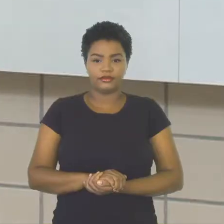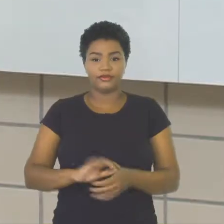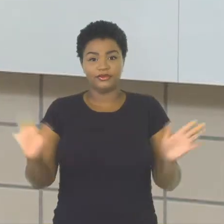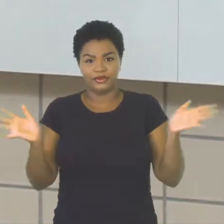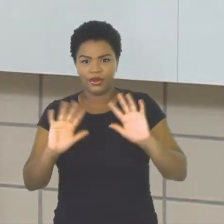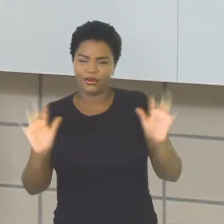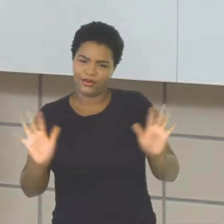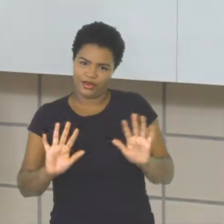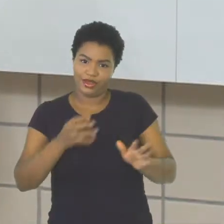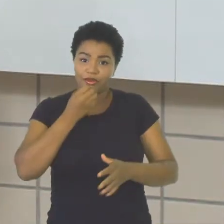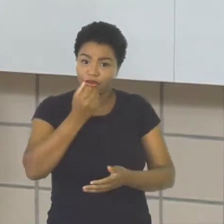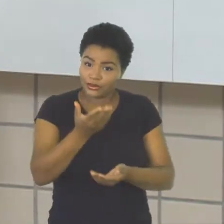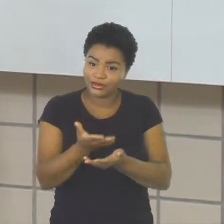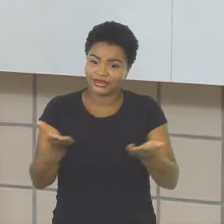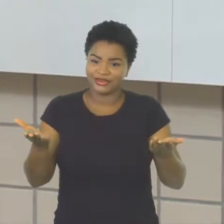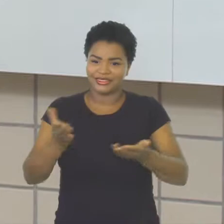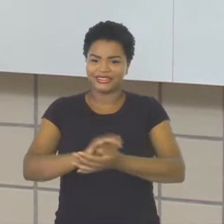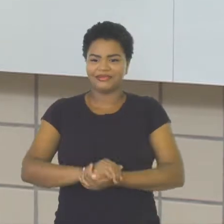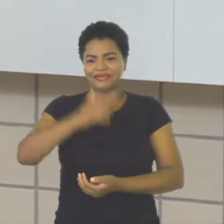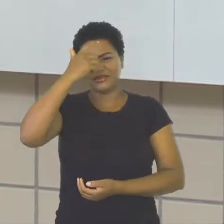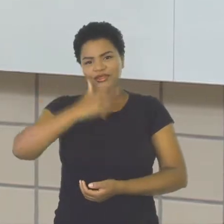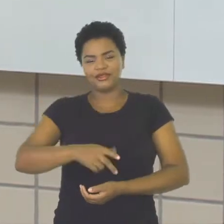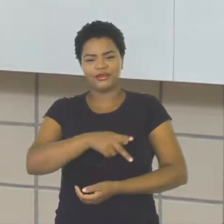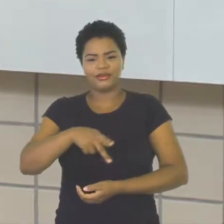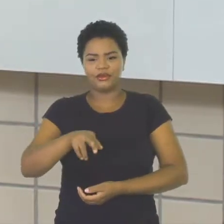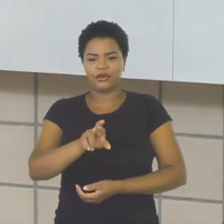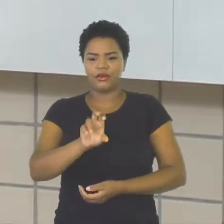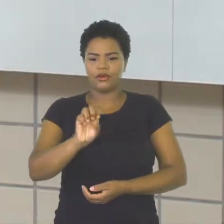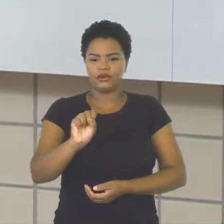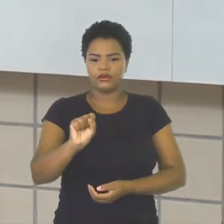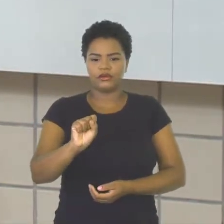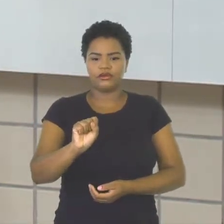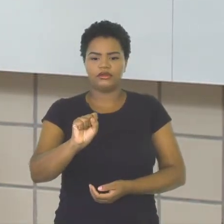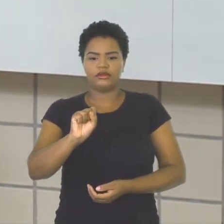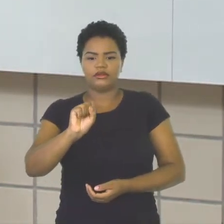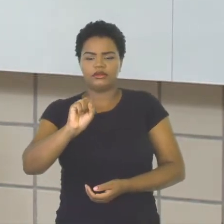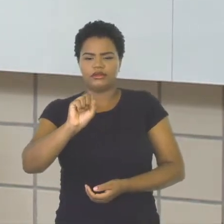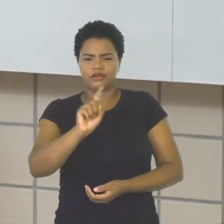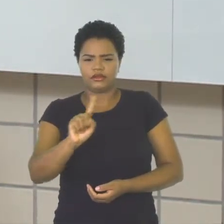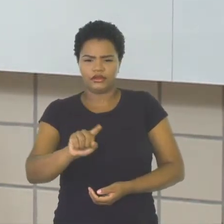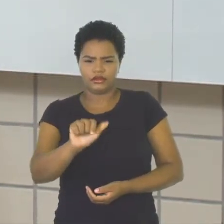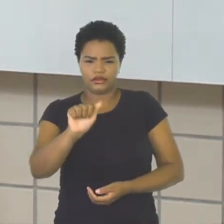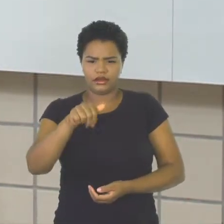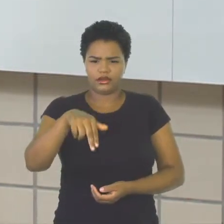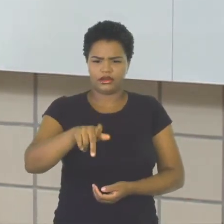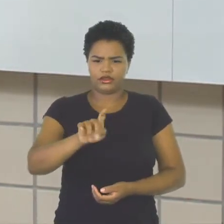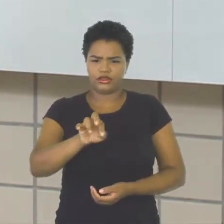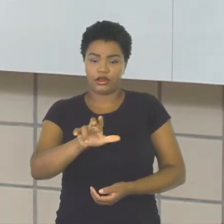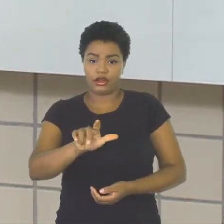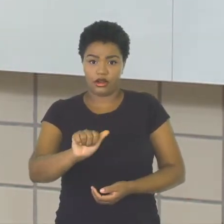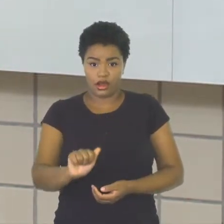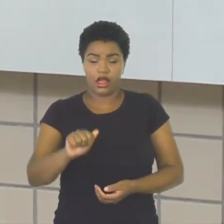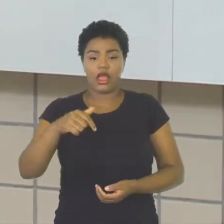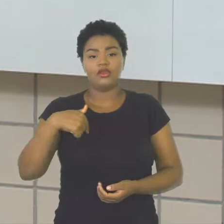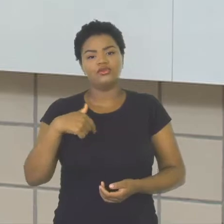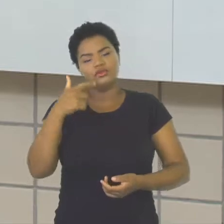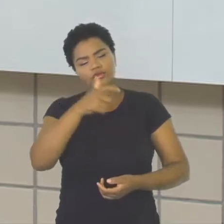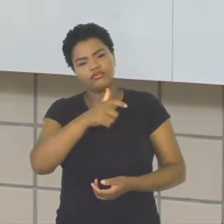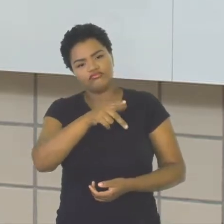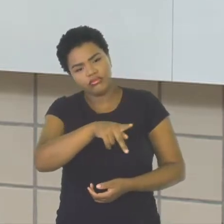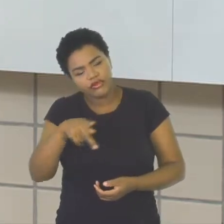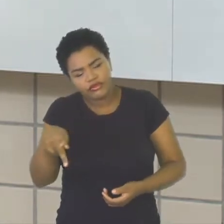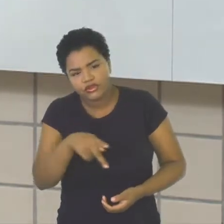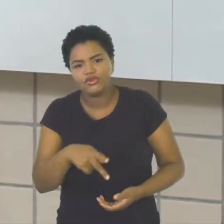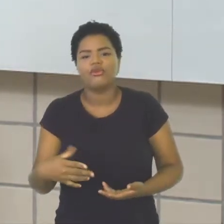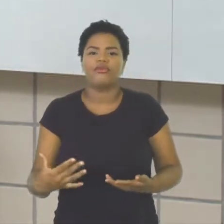Olá, gente, tudo bem? Eu sou a professora Rosângela, sou professora da Escola de Tempo Integral Euridice Ferreira de Mello, sou